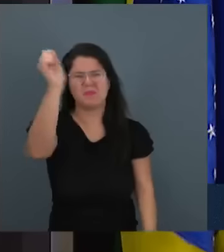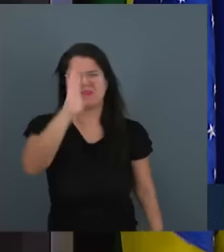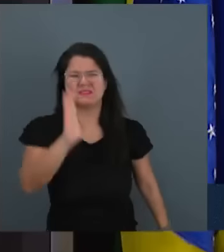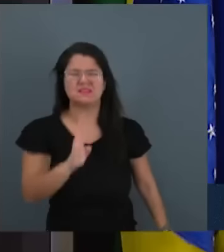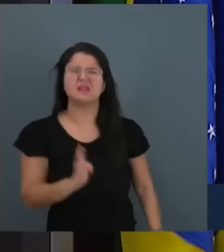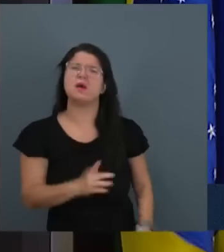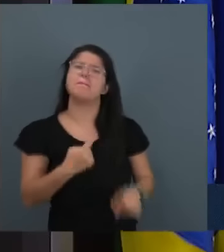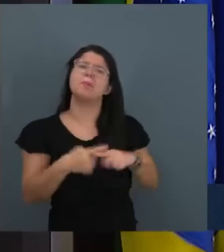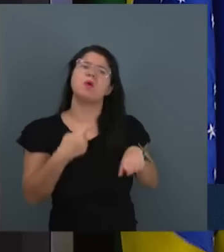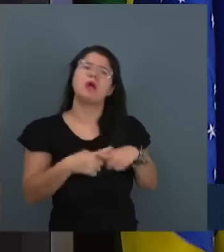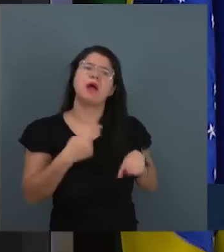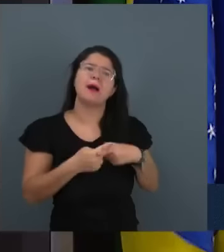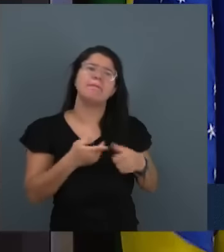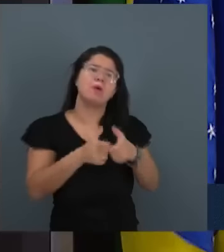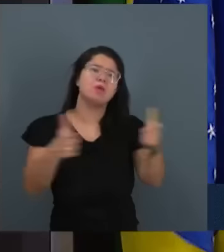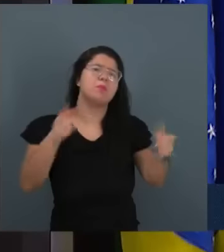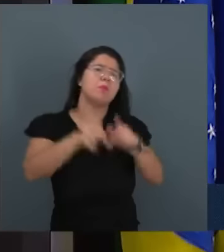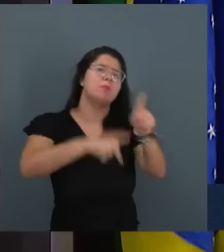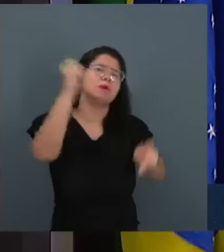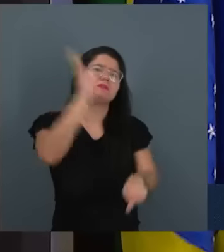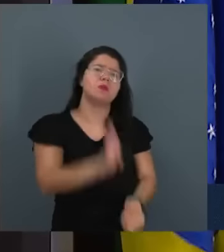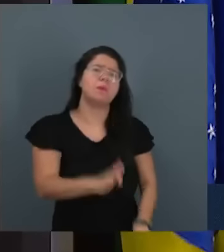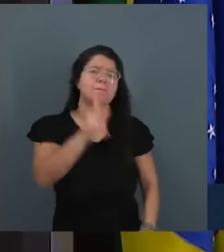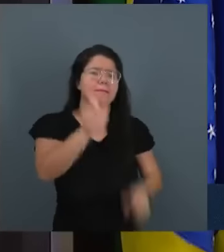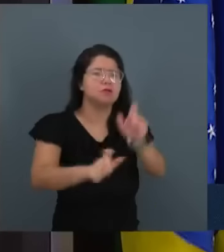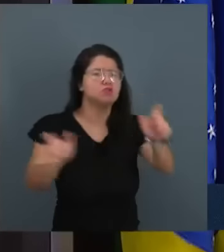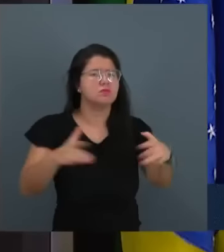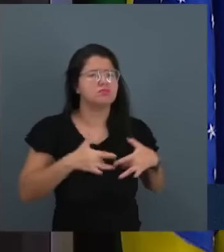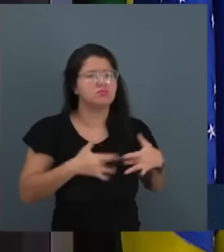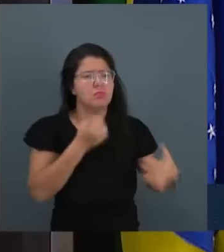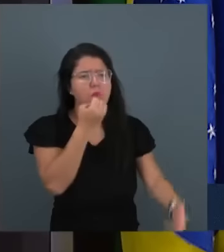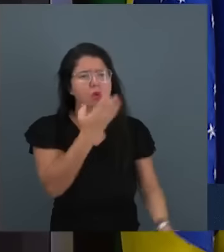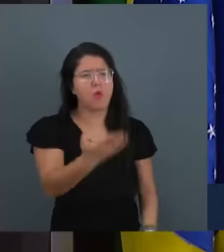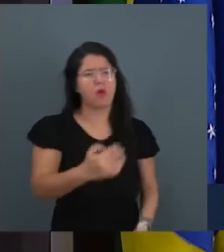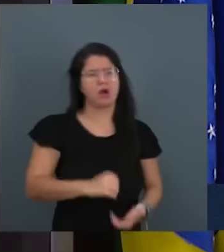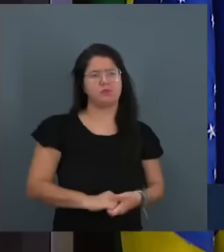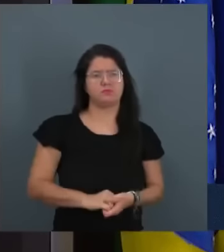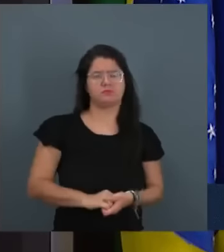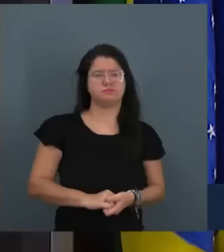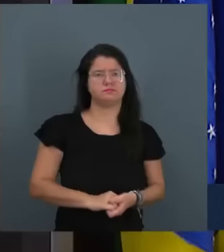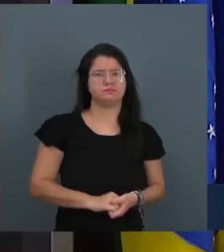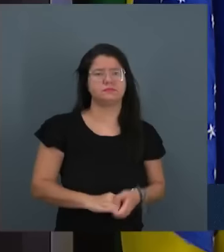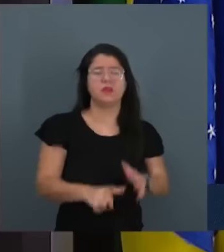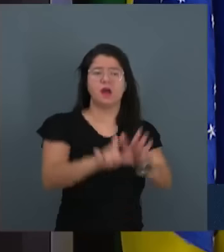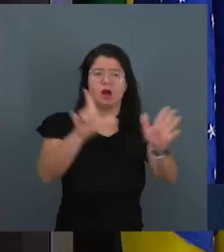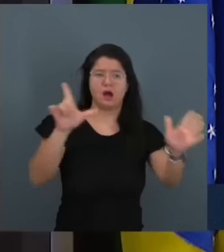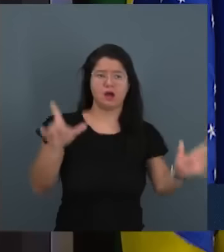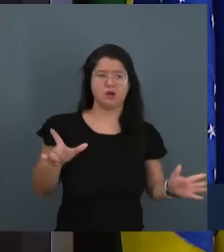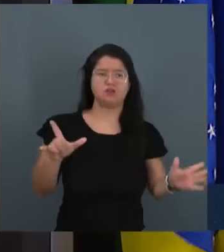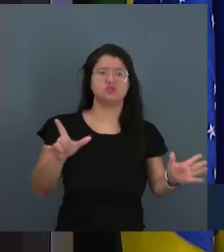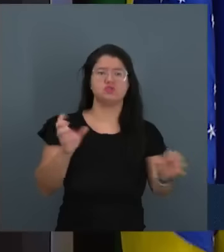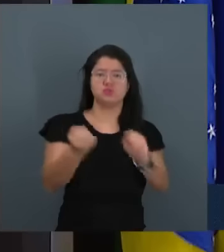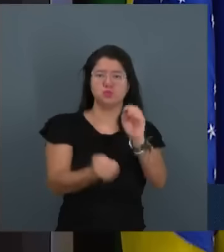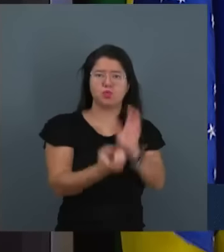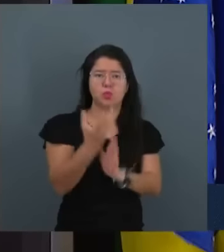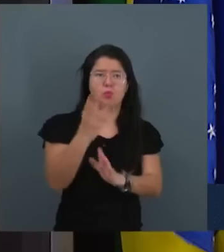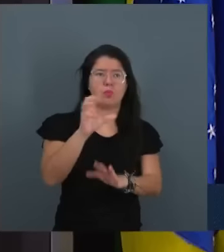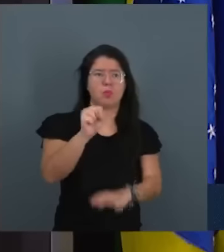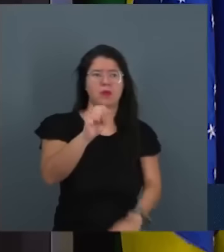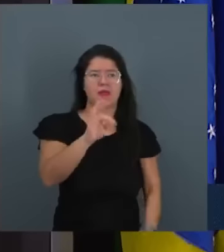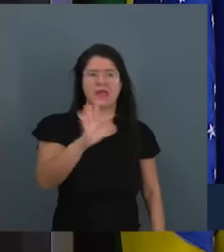grande maioria são pessoas de bem. Até antes dessa atual formação do STF, senhor presidente, o